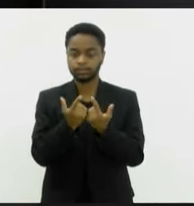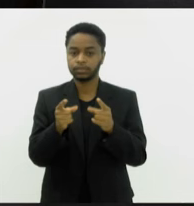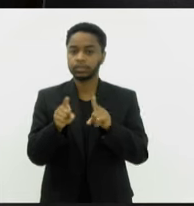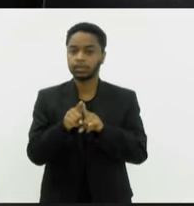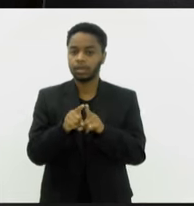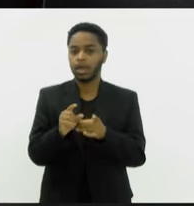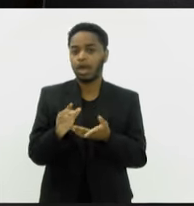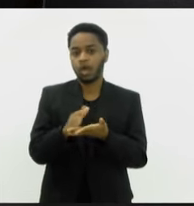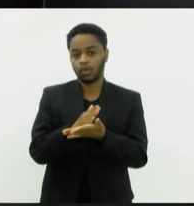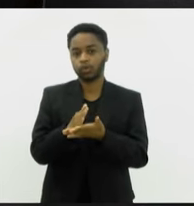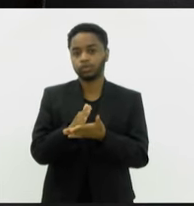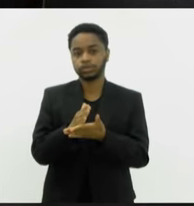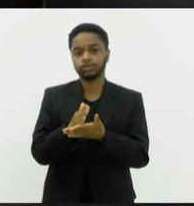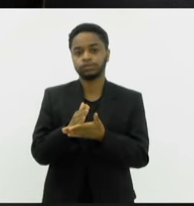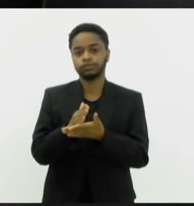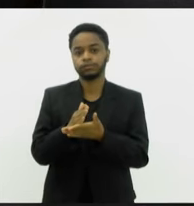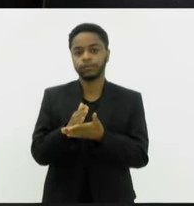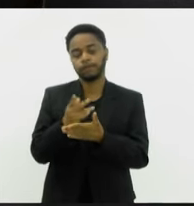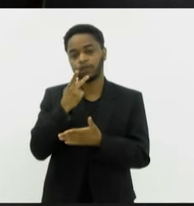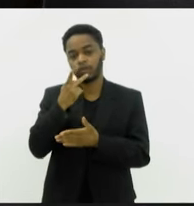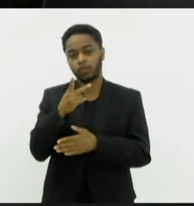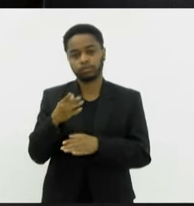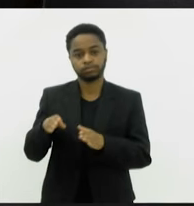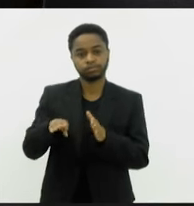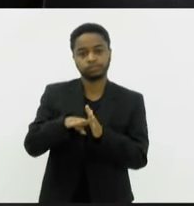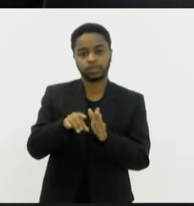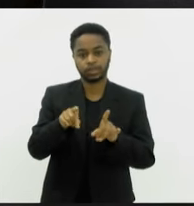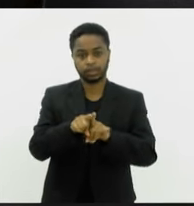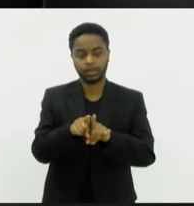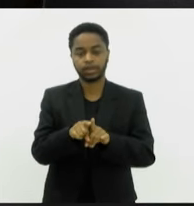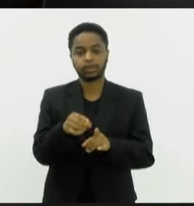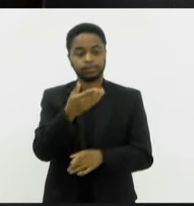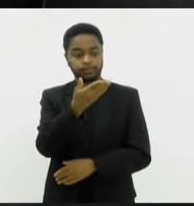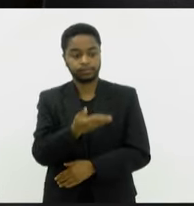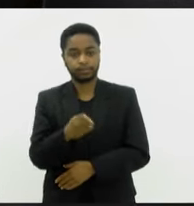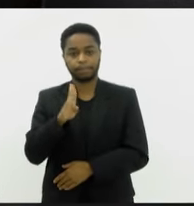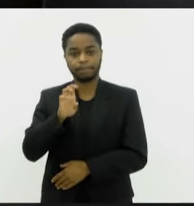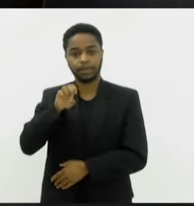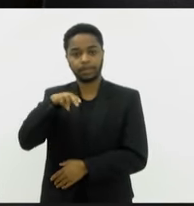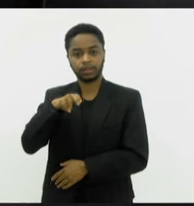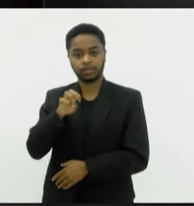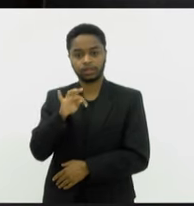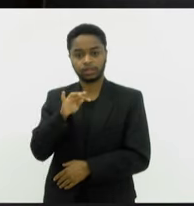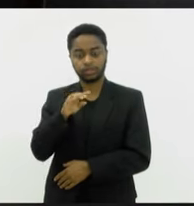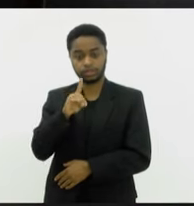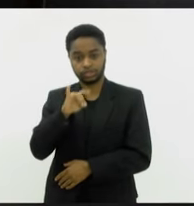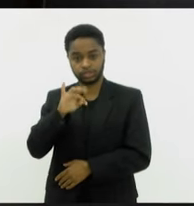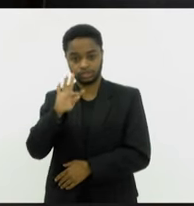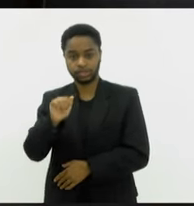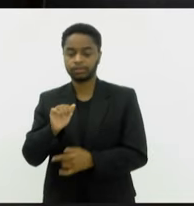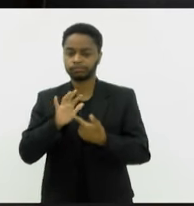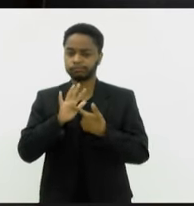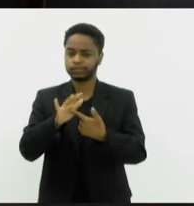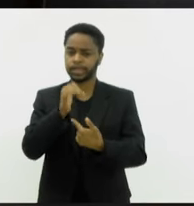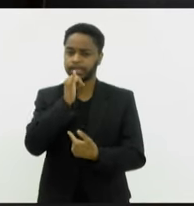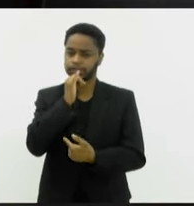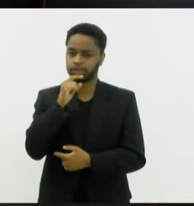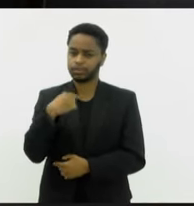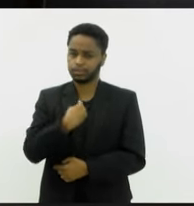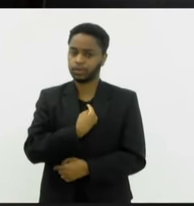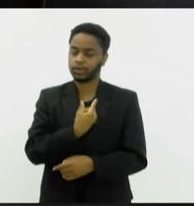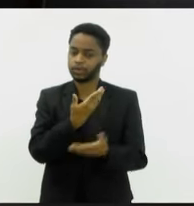ainda ficaram de comparecer também a Benedita essa ilustre exemplo para todas nós